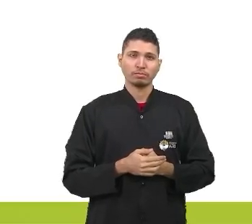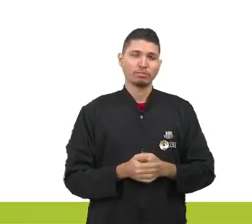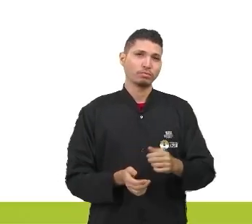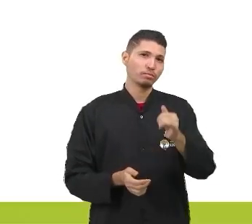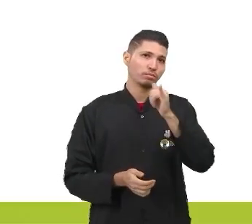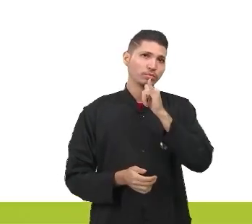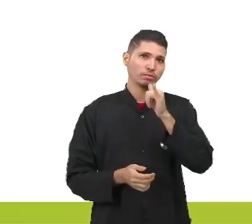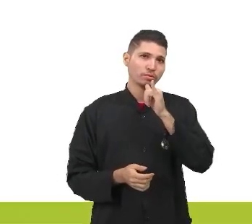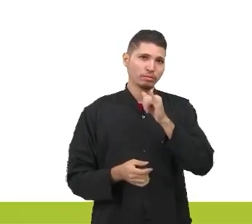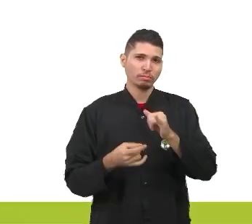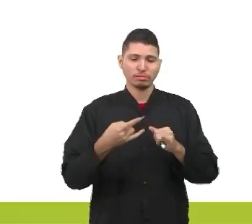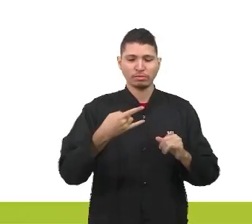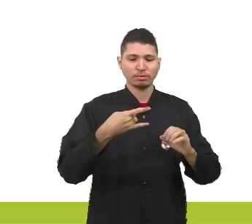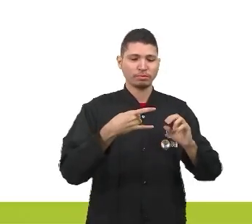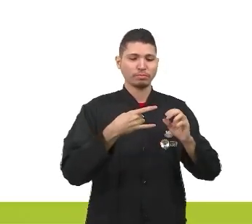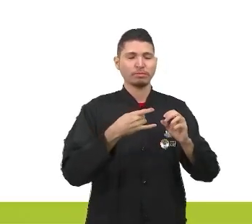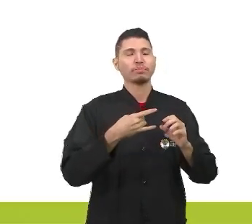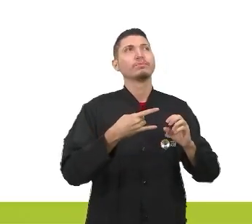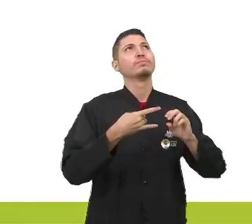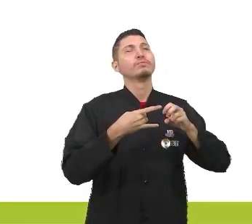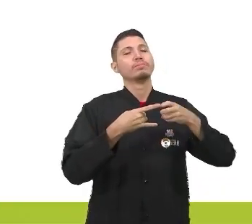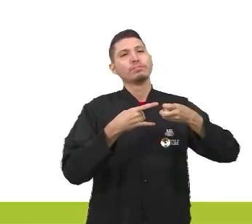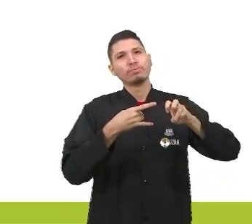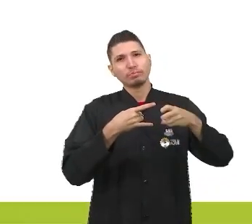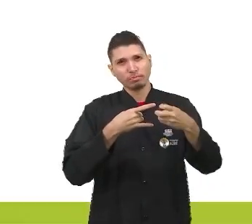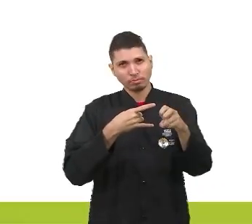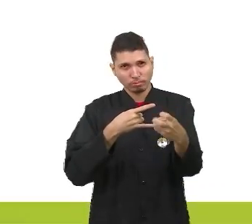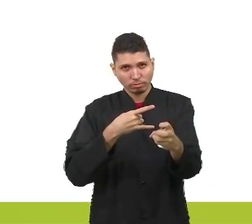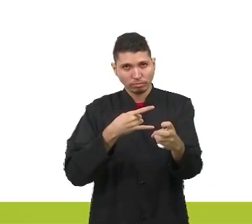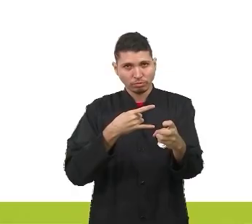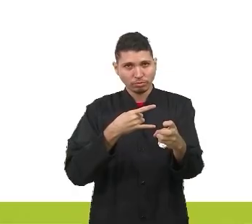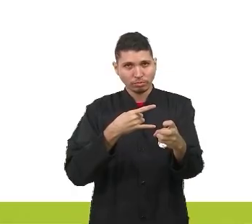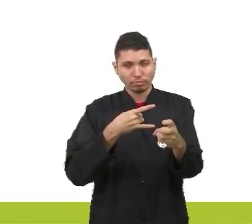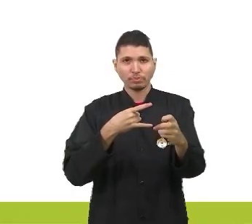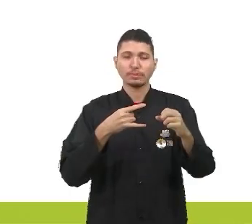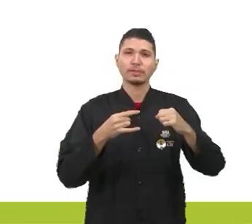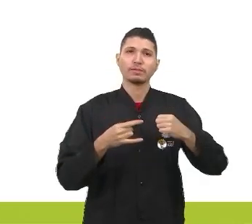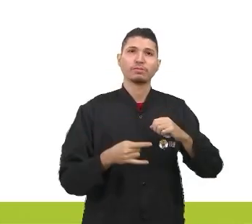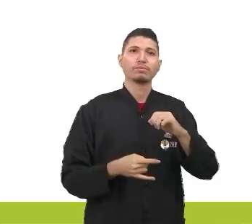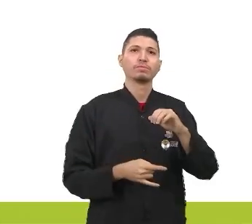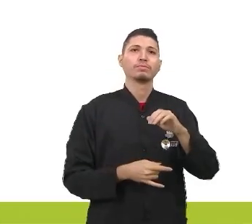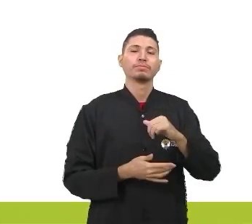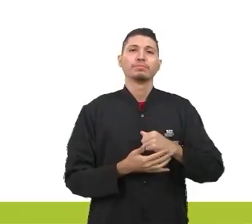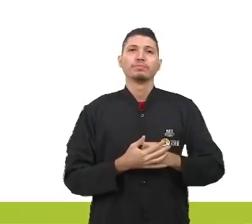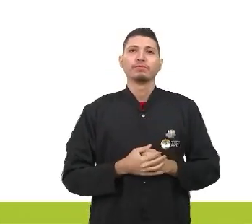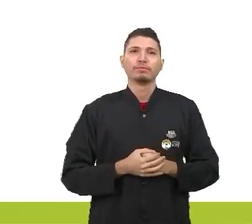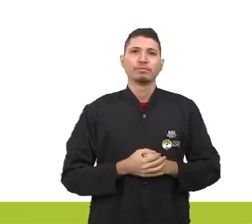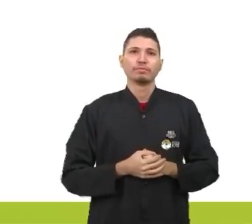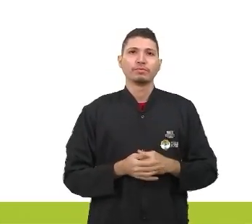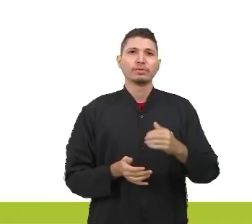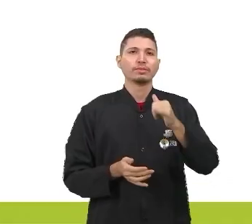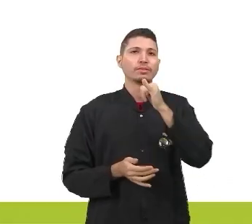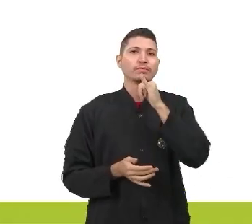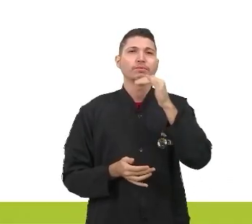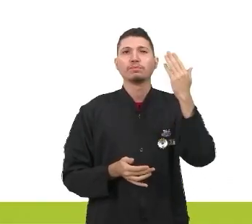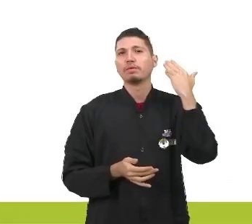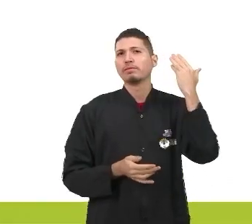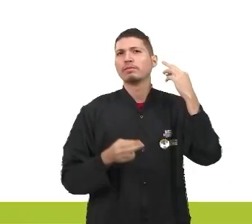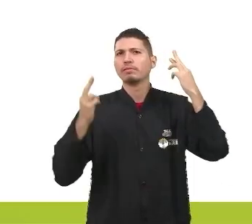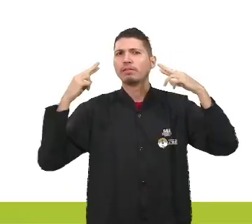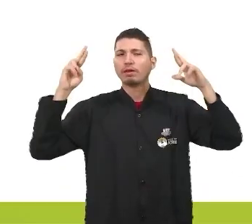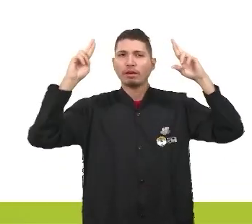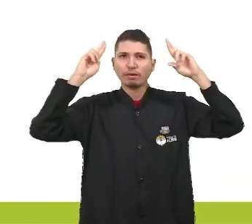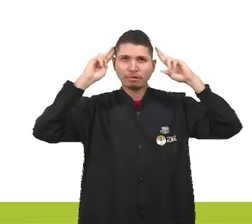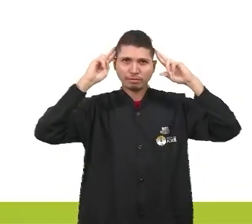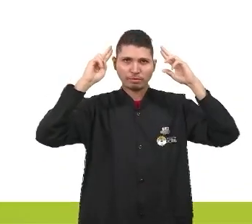Dolly. Ela, então, foi produzida a partir da informação genética de uma ovelha, só que